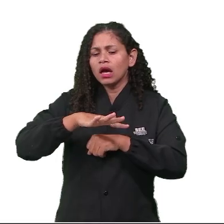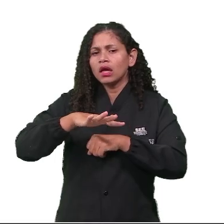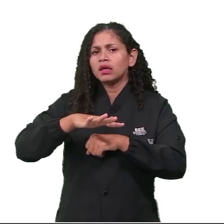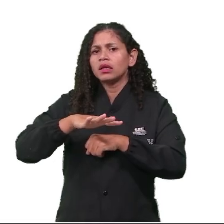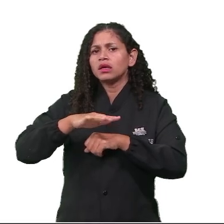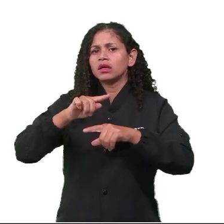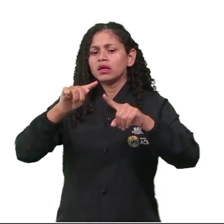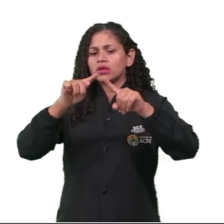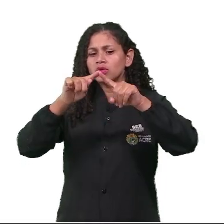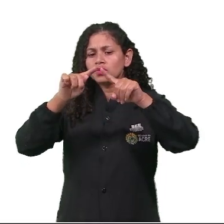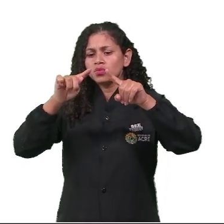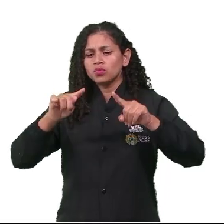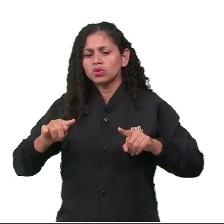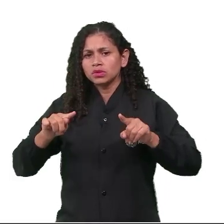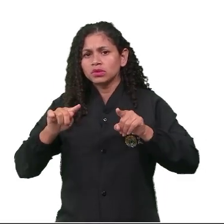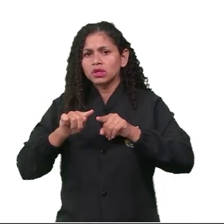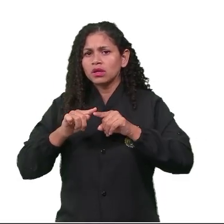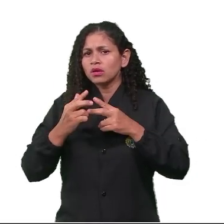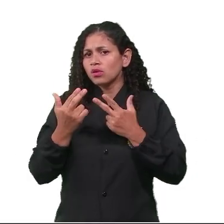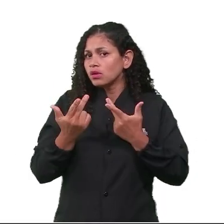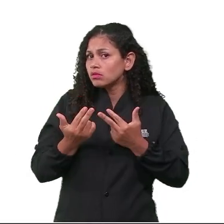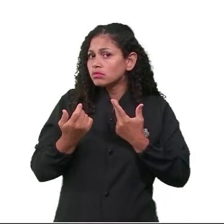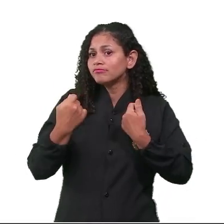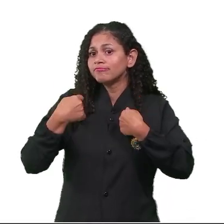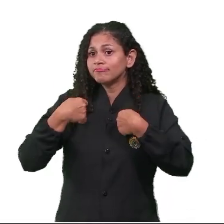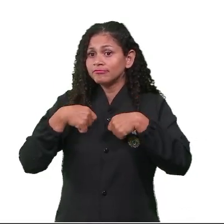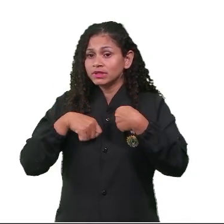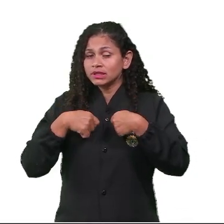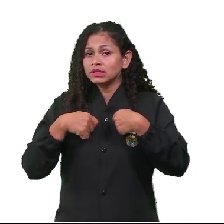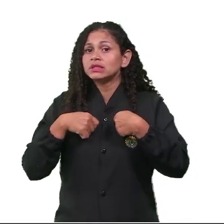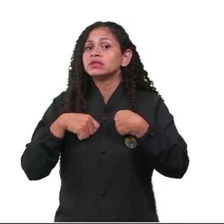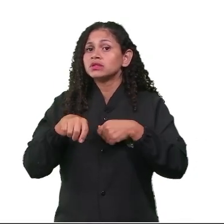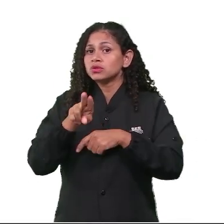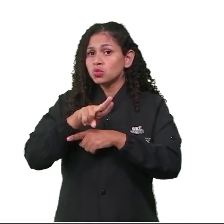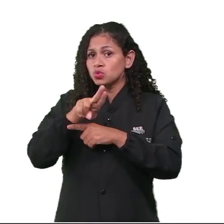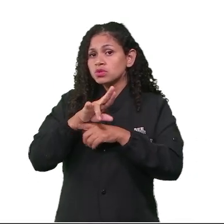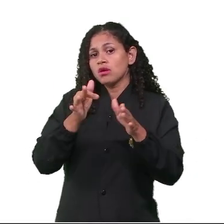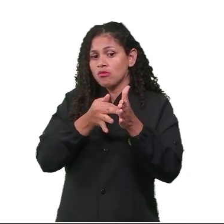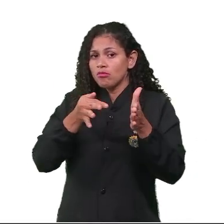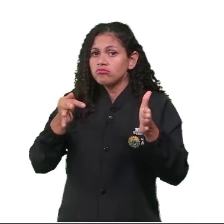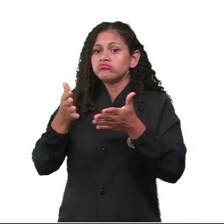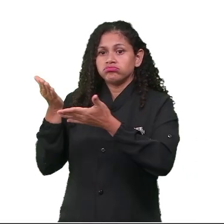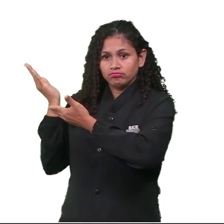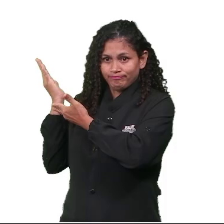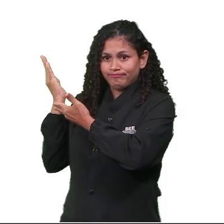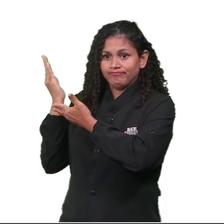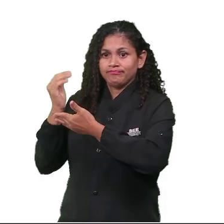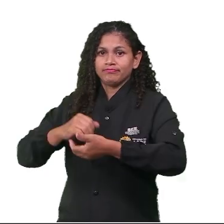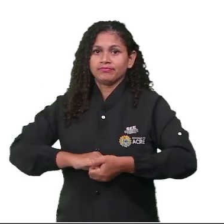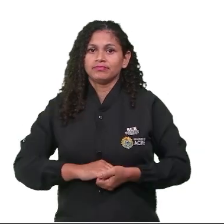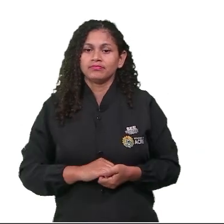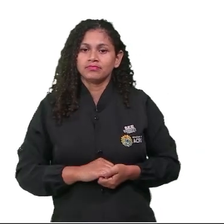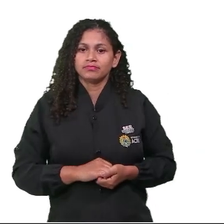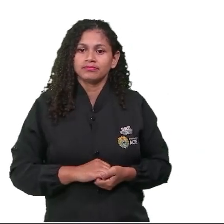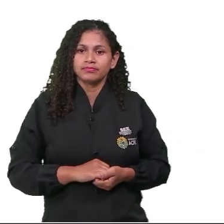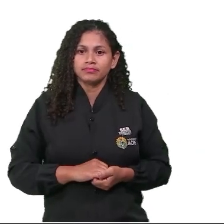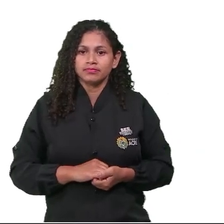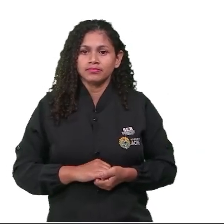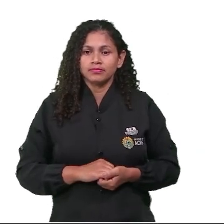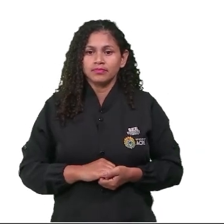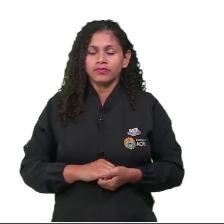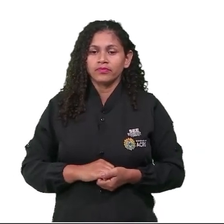fórmula? Vou colocar aqui. O lado, a questão falou. Eu tenho 3 centímetros de lado. Então, seria 3 ao